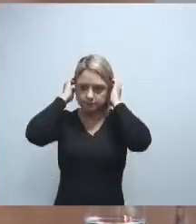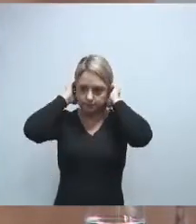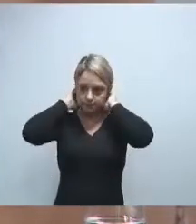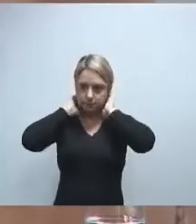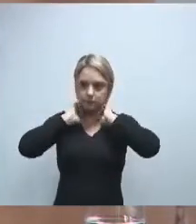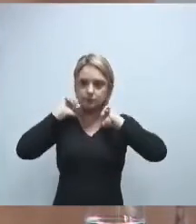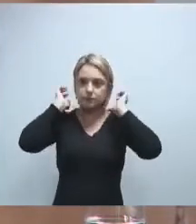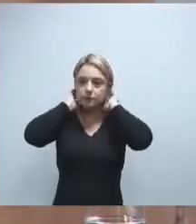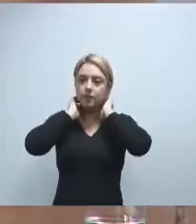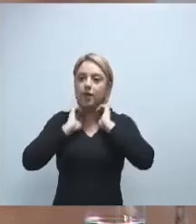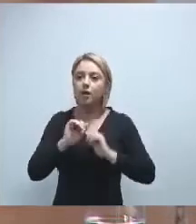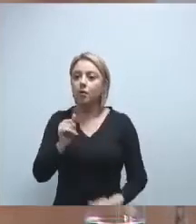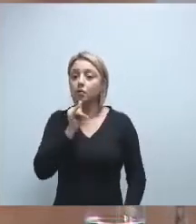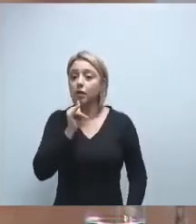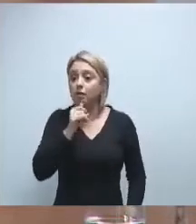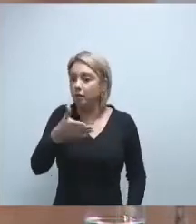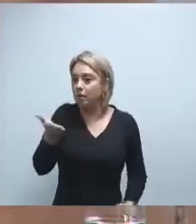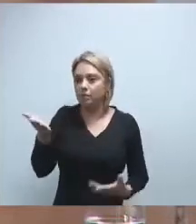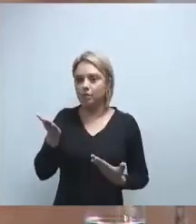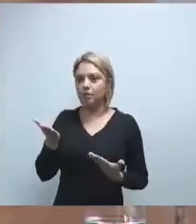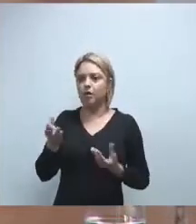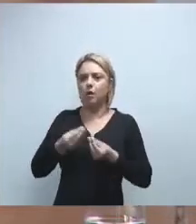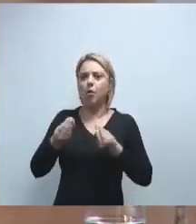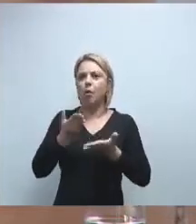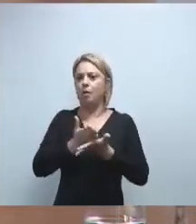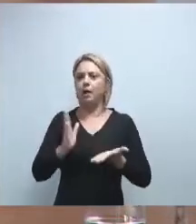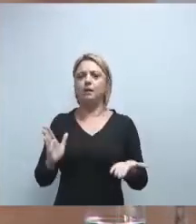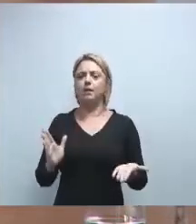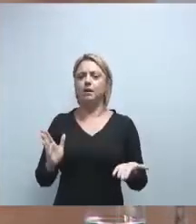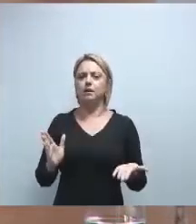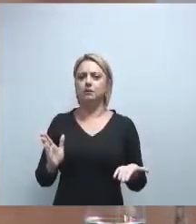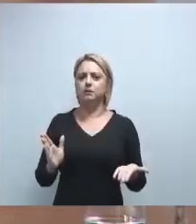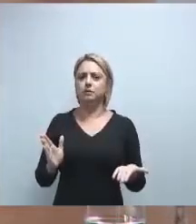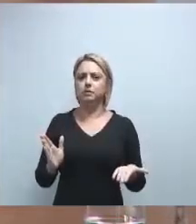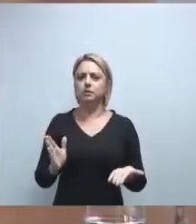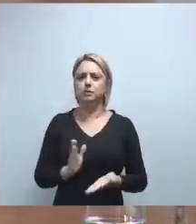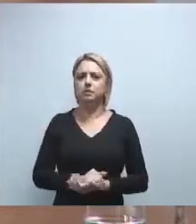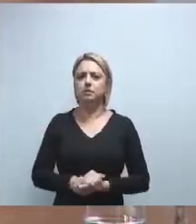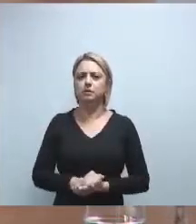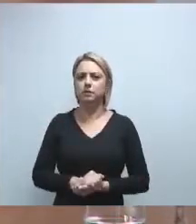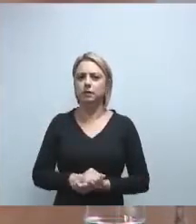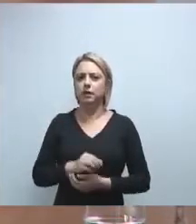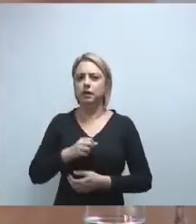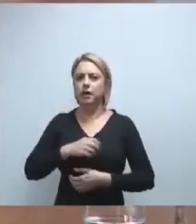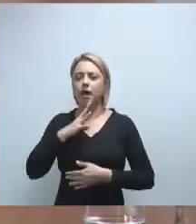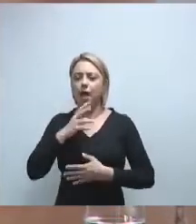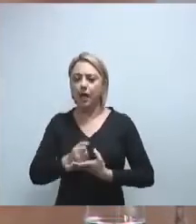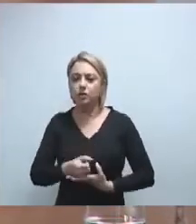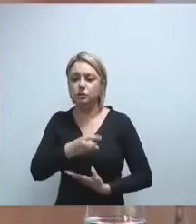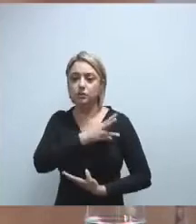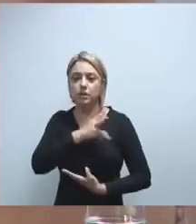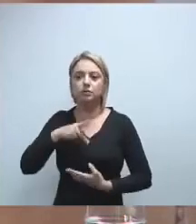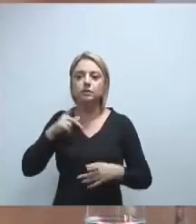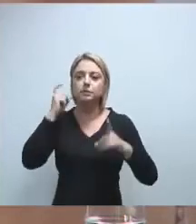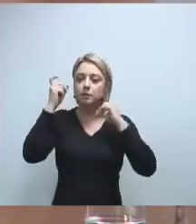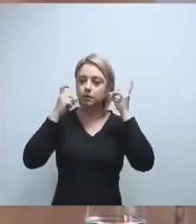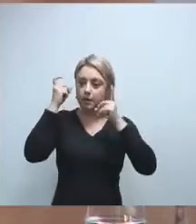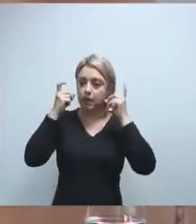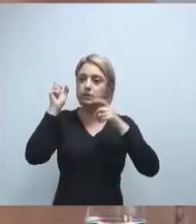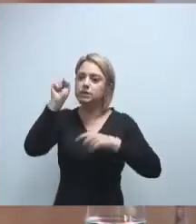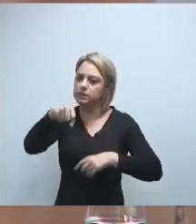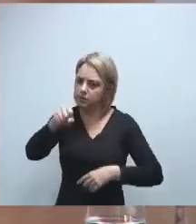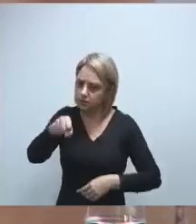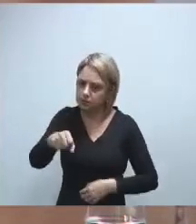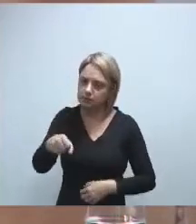os exemplos estão aí ora como acabar com isso eu acho que o ministério público tem que se preocupar com